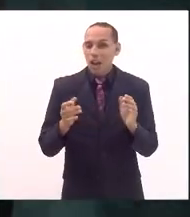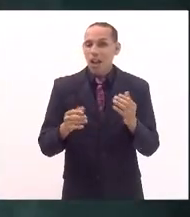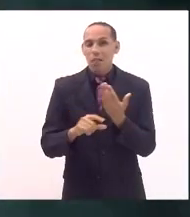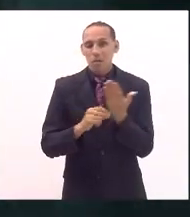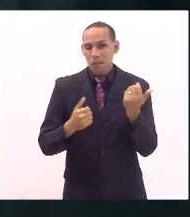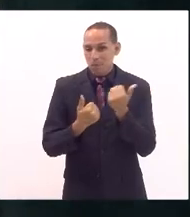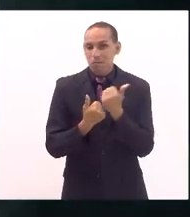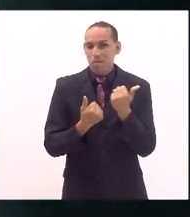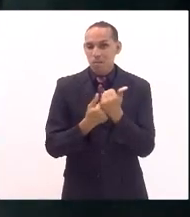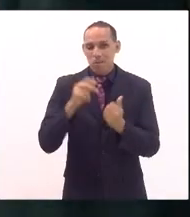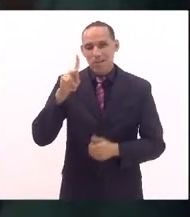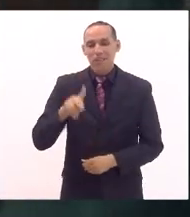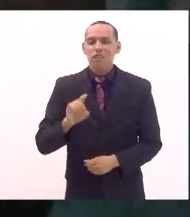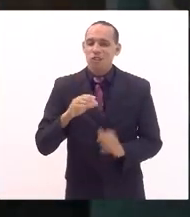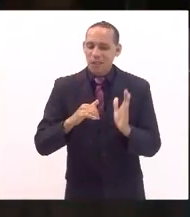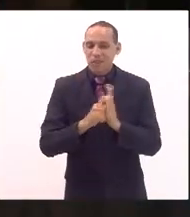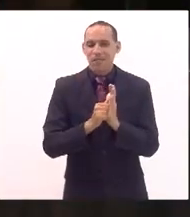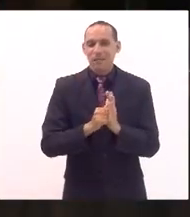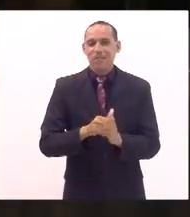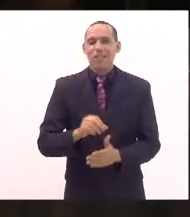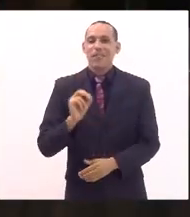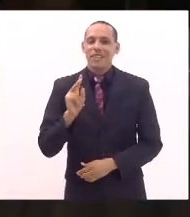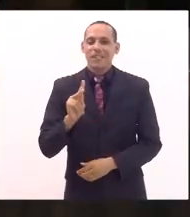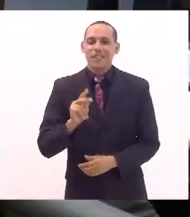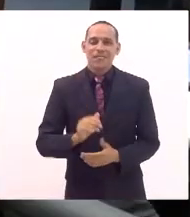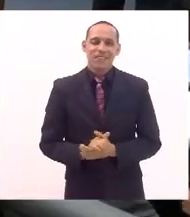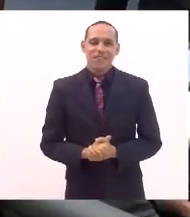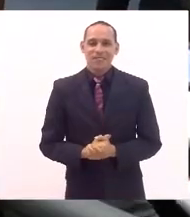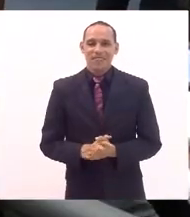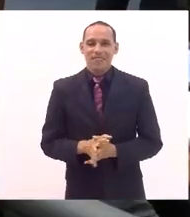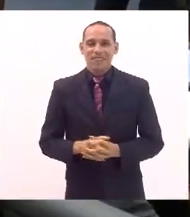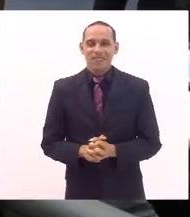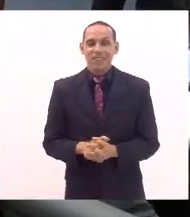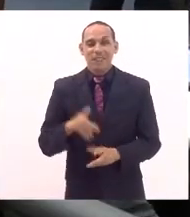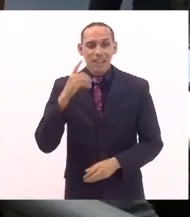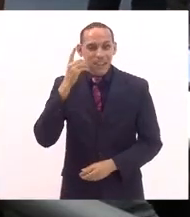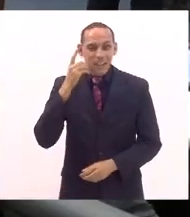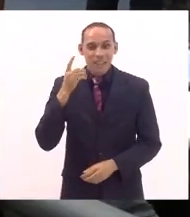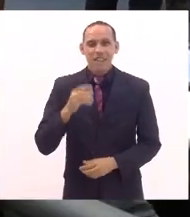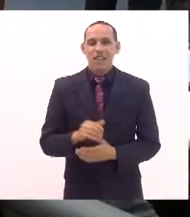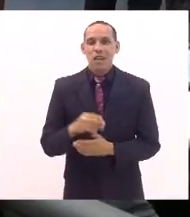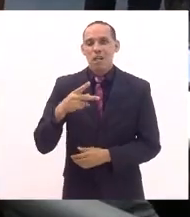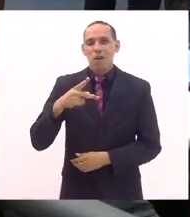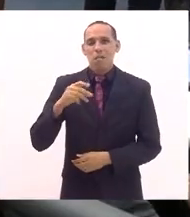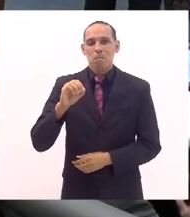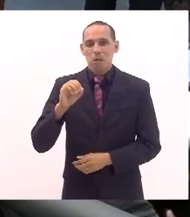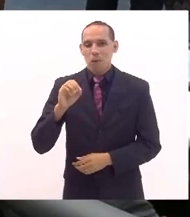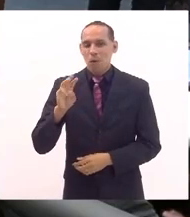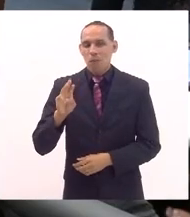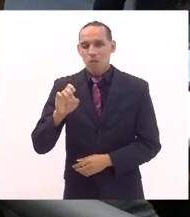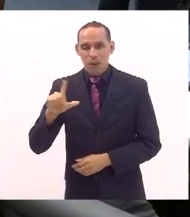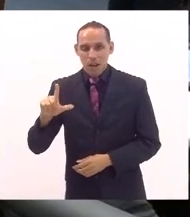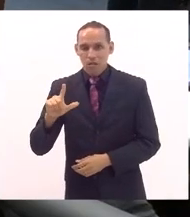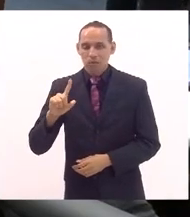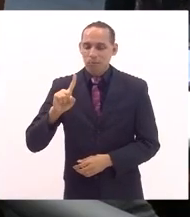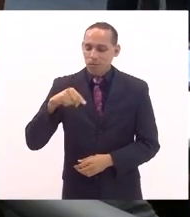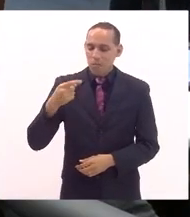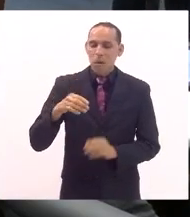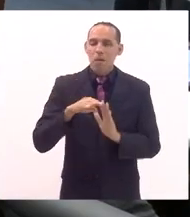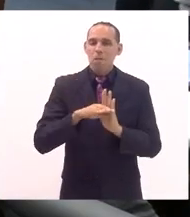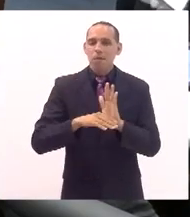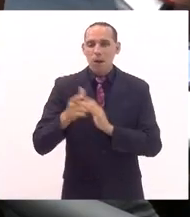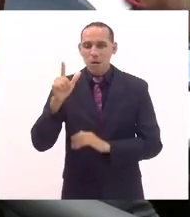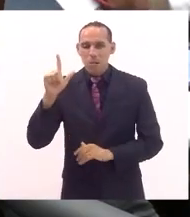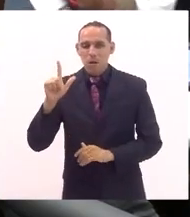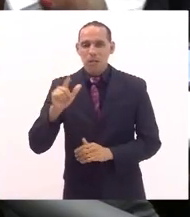coautoria presidente só para registro Tá ok Deputado Robério e seguida vamos a próxima pauta